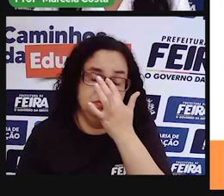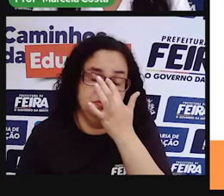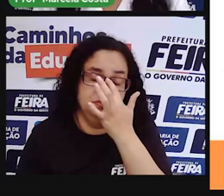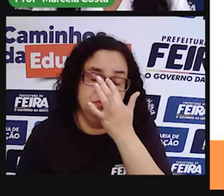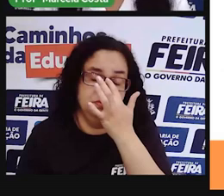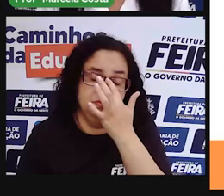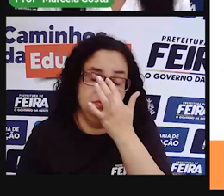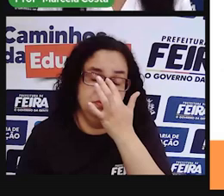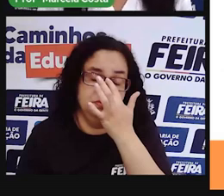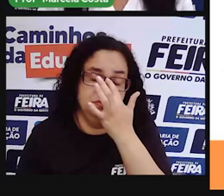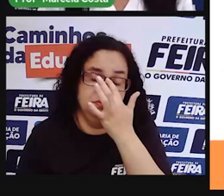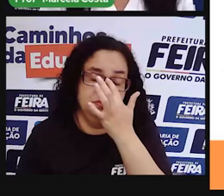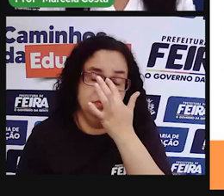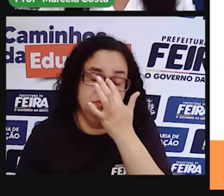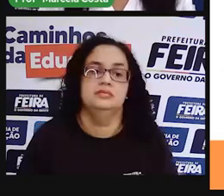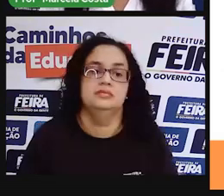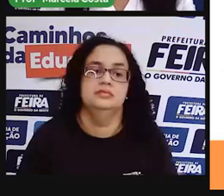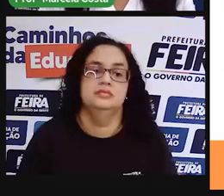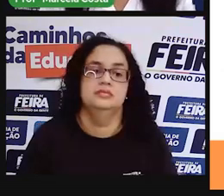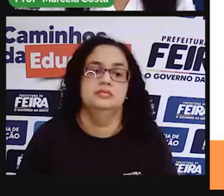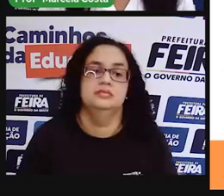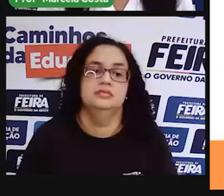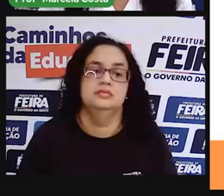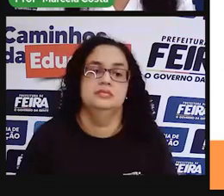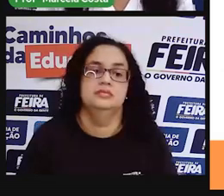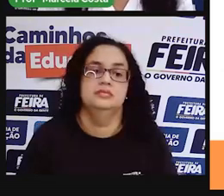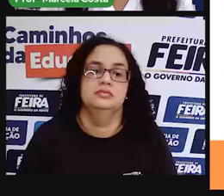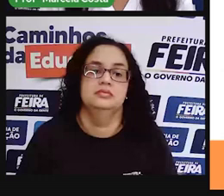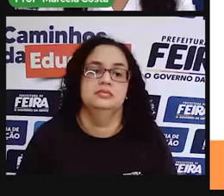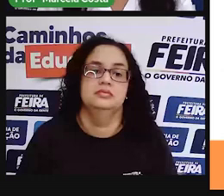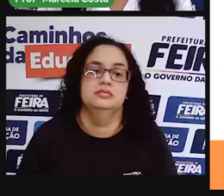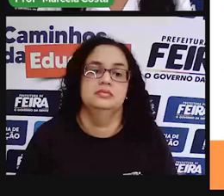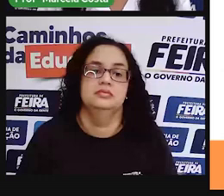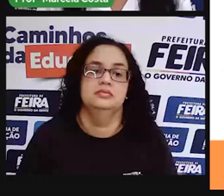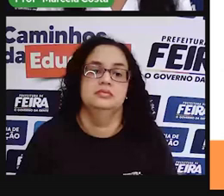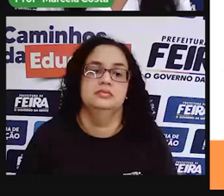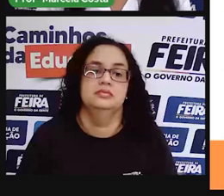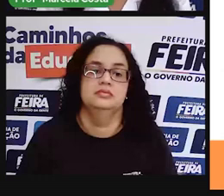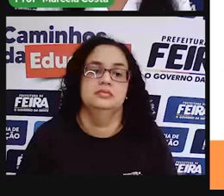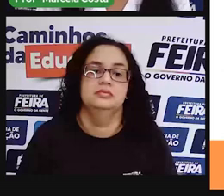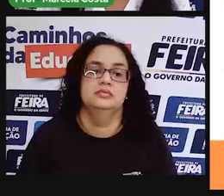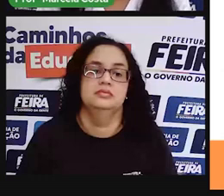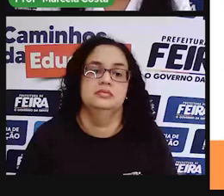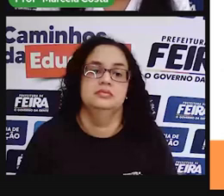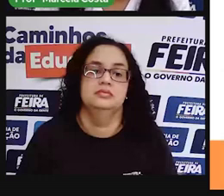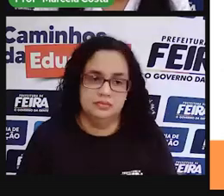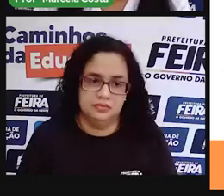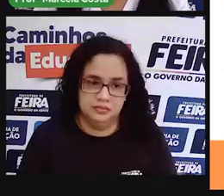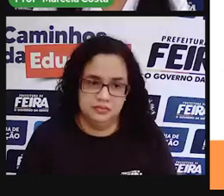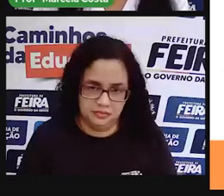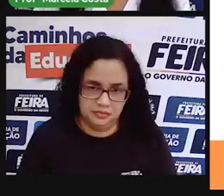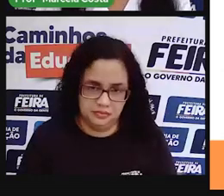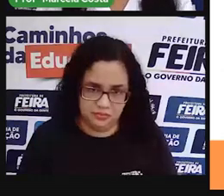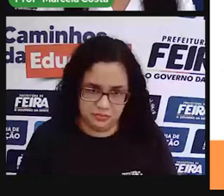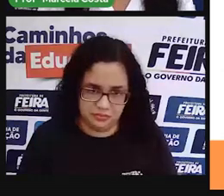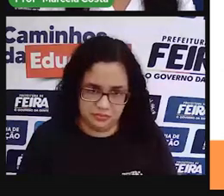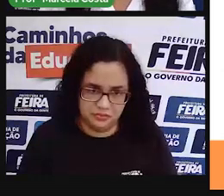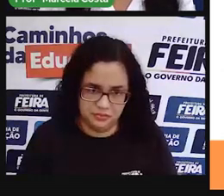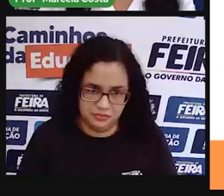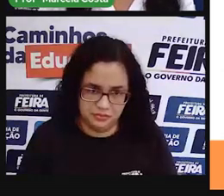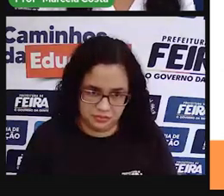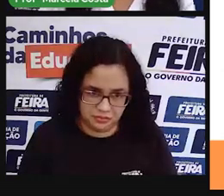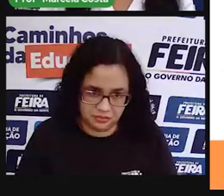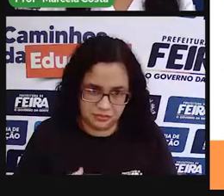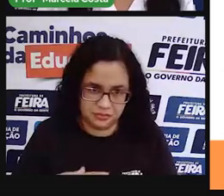sua casa e vai fazer depois a autocorreção para saber se você acertou. Vai